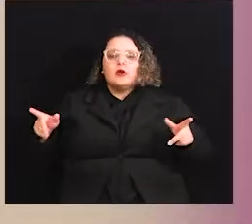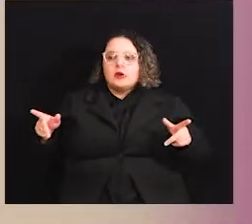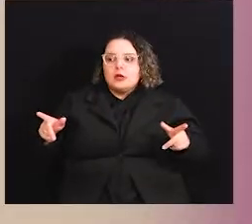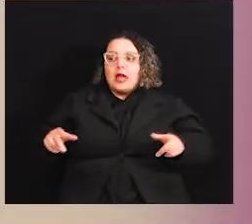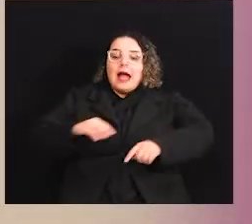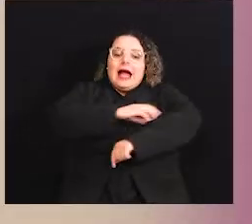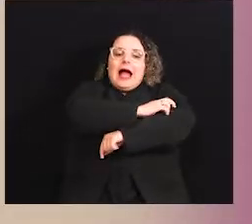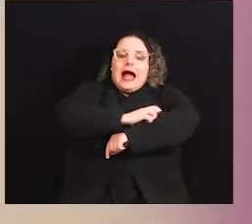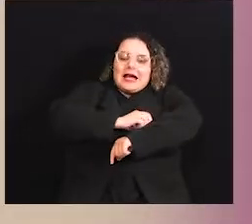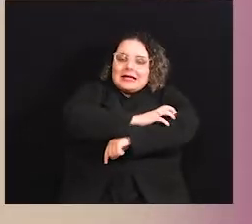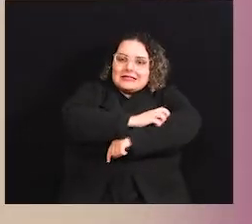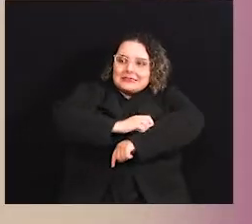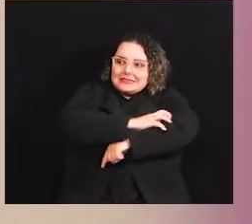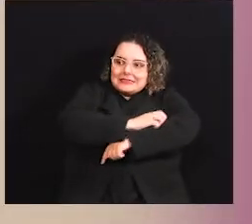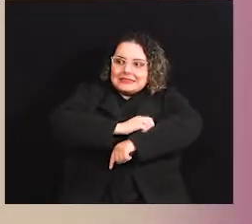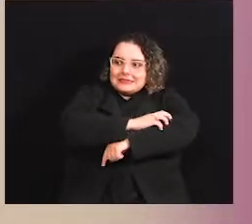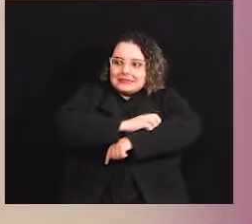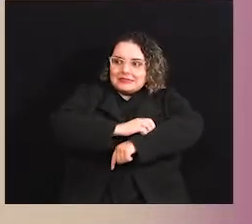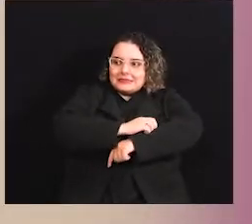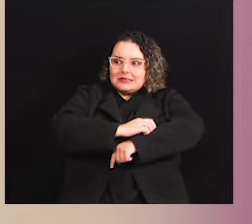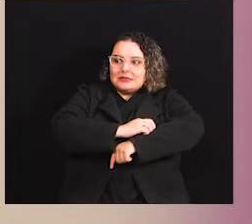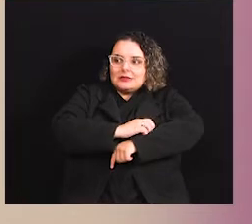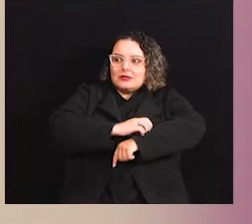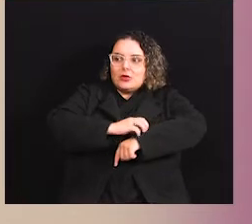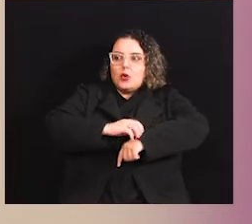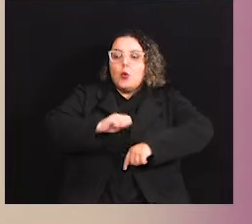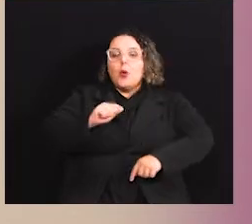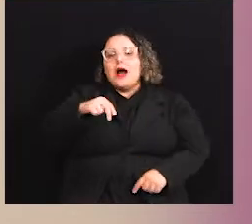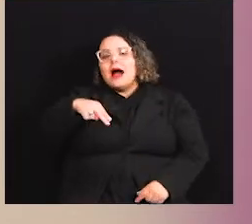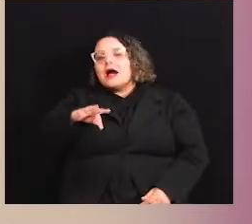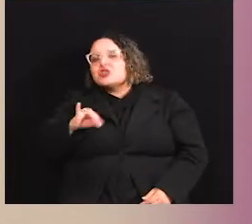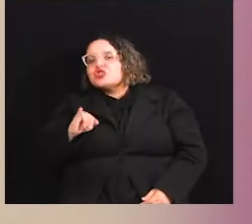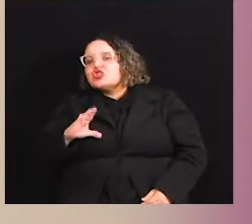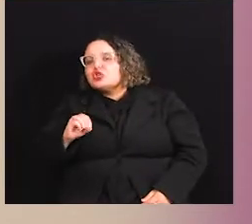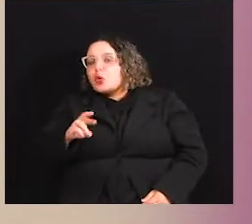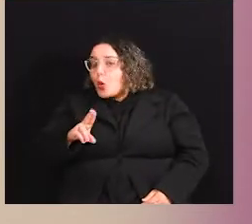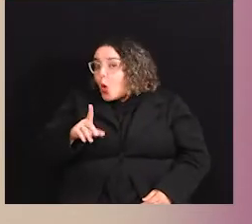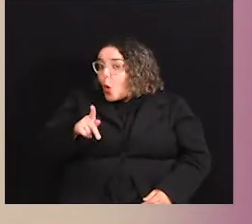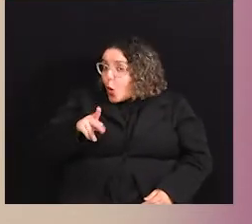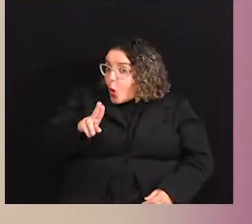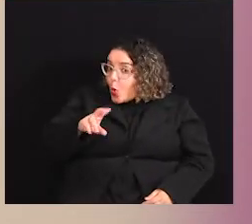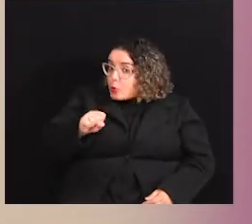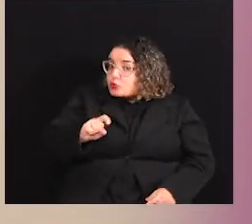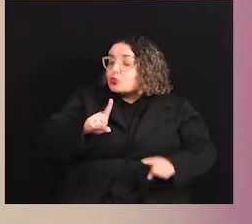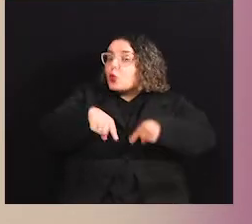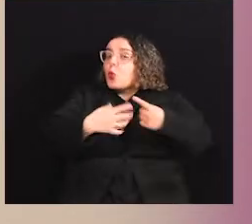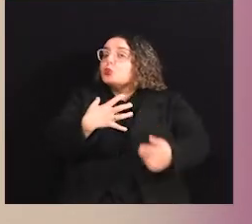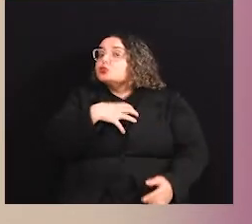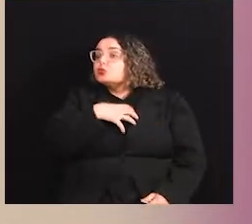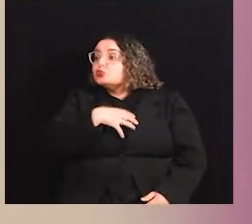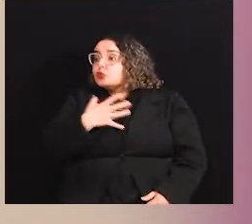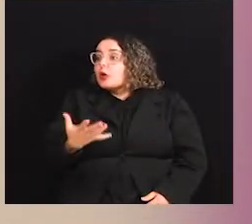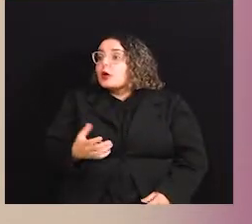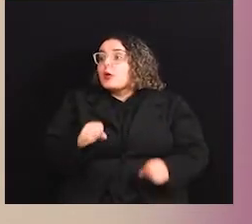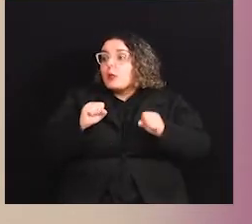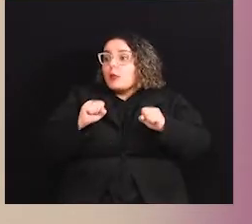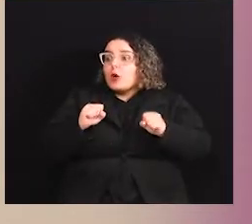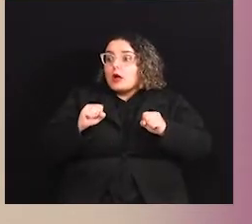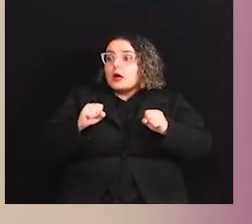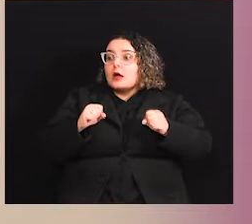A alergia é mediada por anticorpos, ela cursa com outros sintomas que podem ser